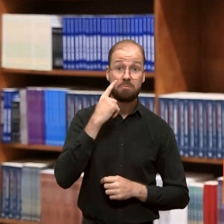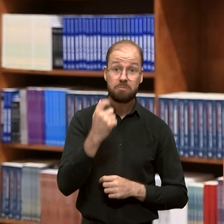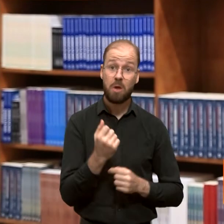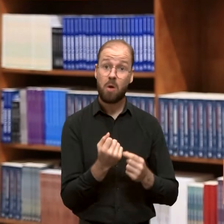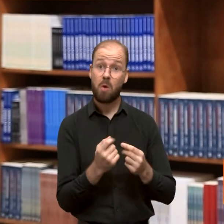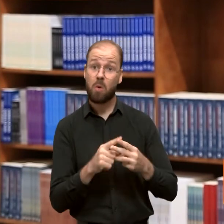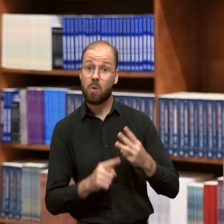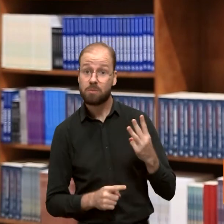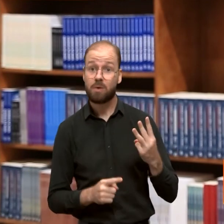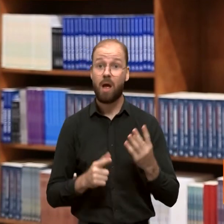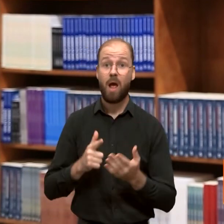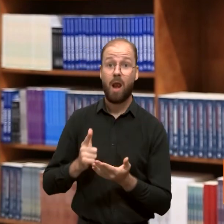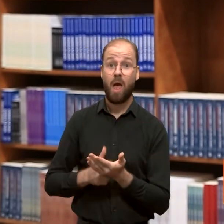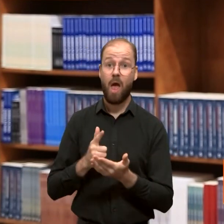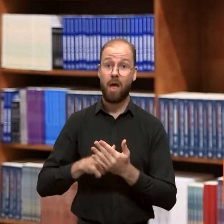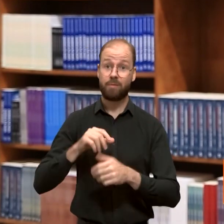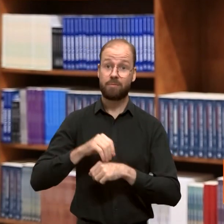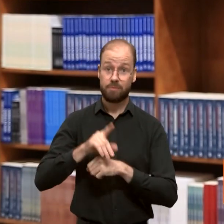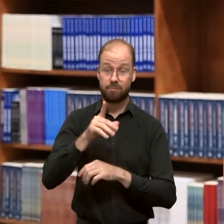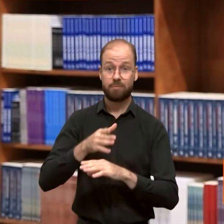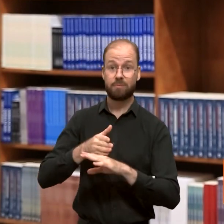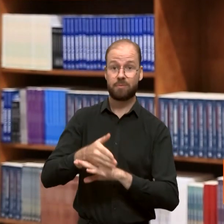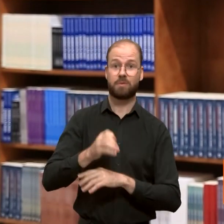livros ditos aqui? Acesse